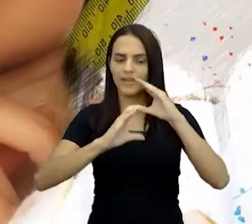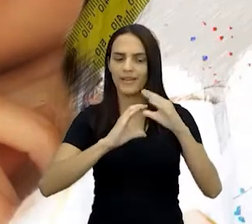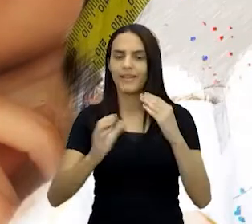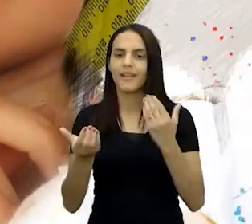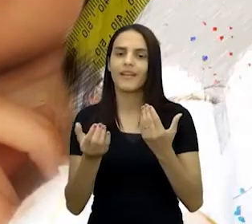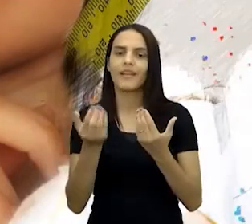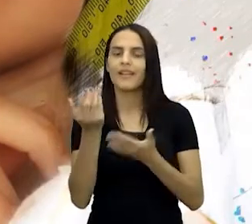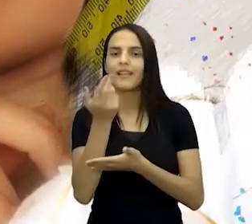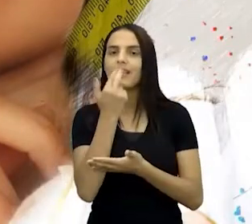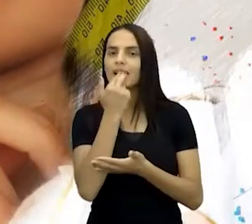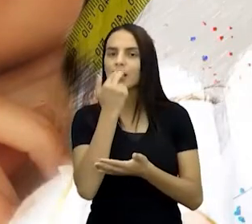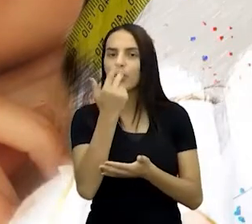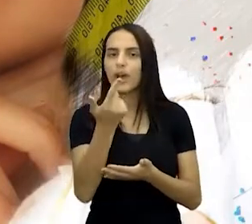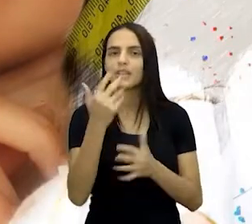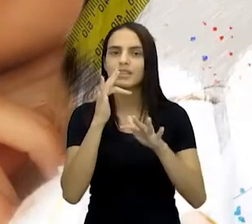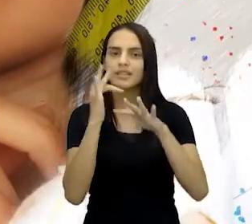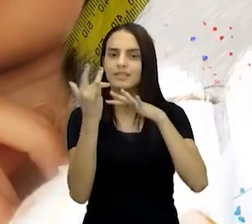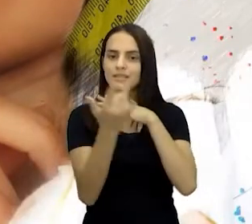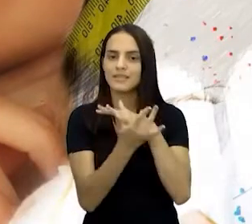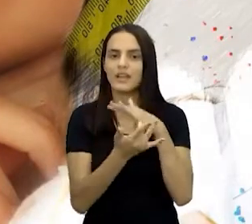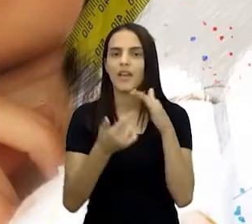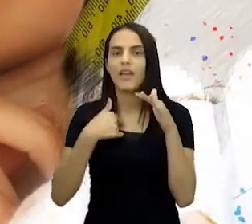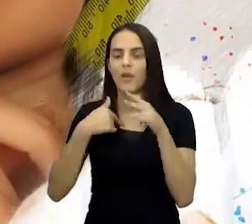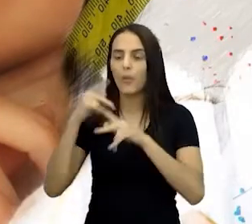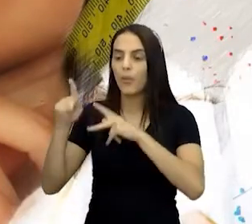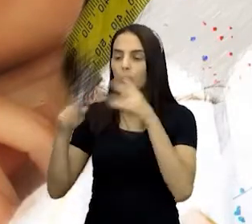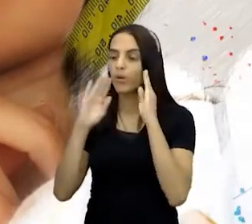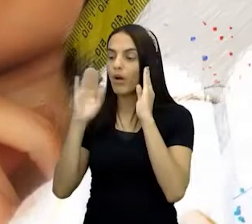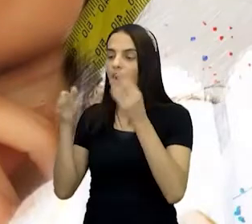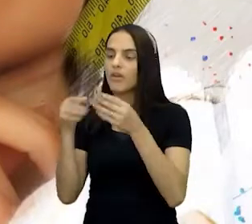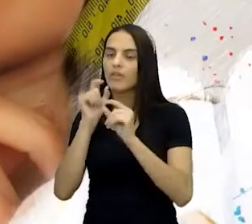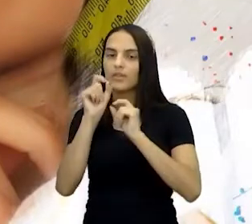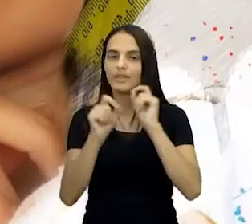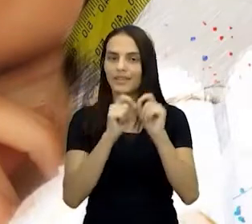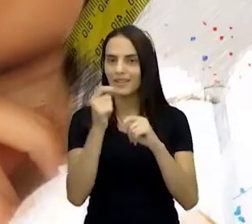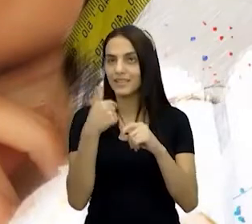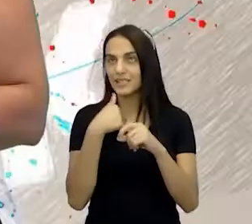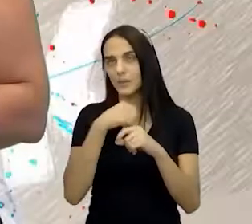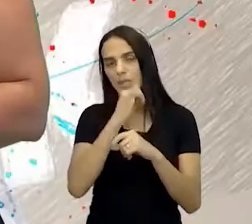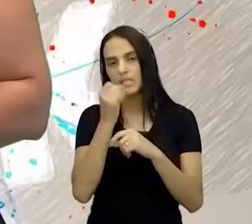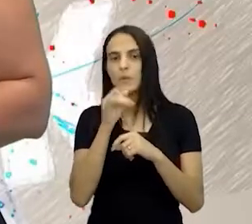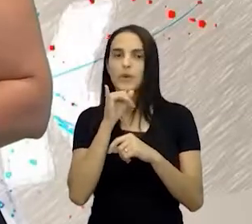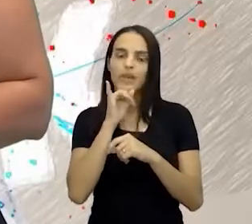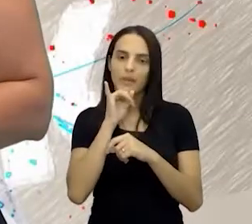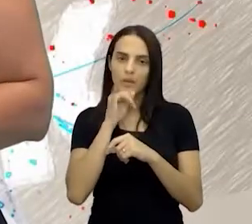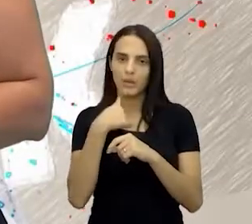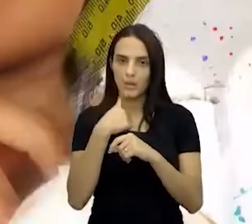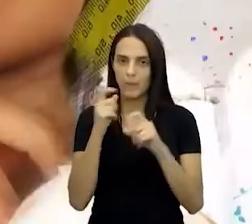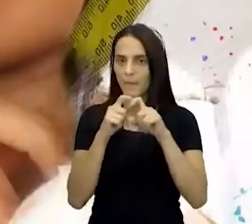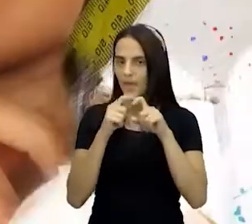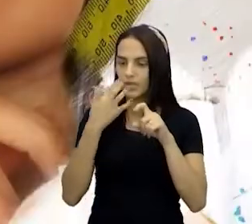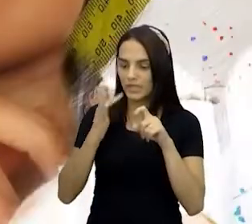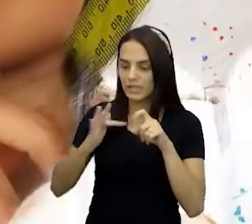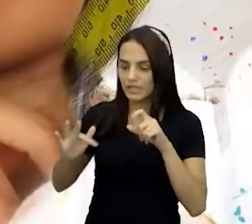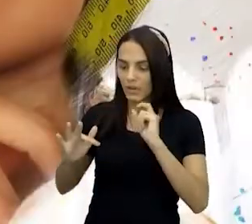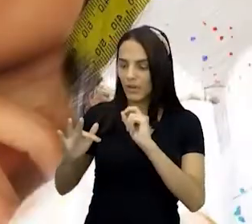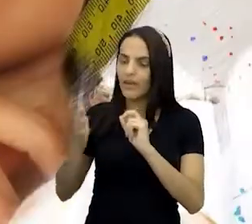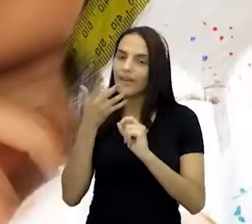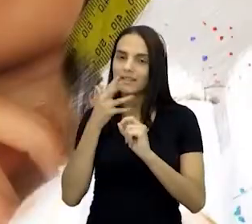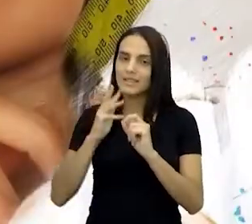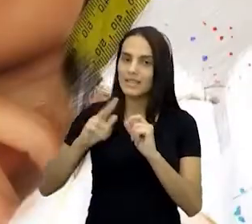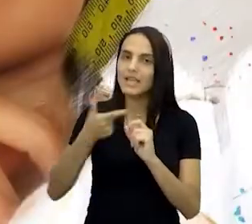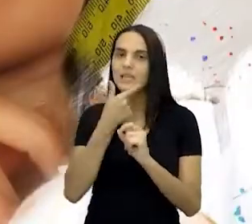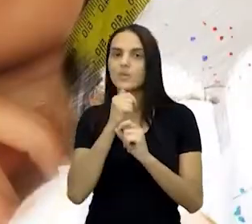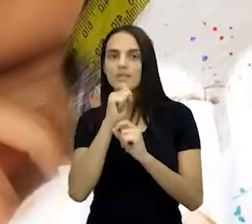nas redes sociais eu vou abordar? Quem é o meu público-alvo, se eu sou um pediatra? É verdade. Né? São as crianças, são os pais?